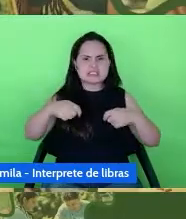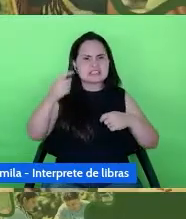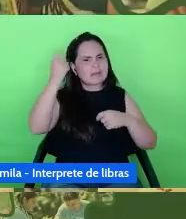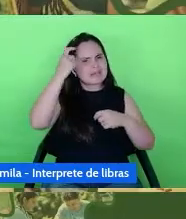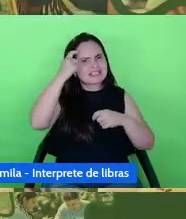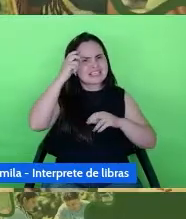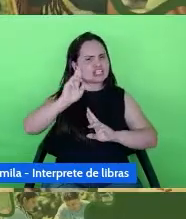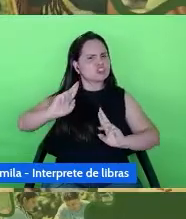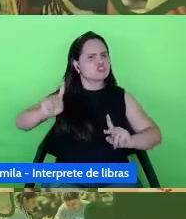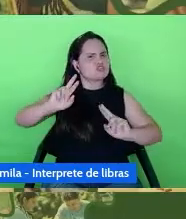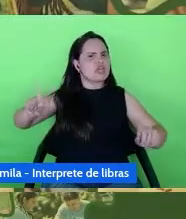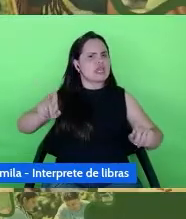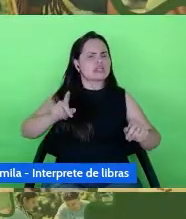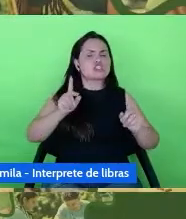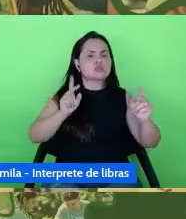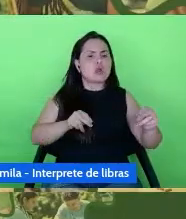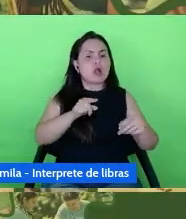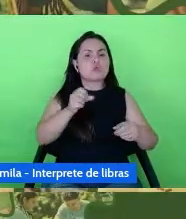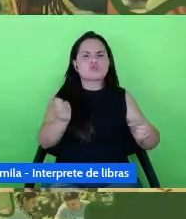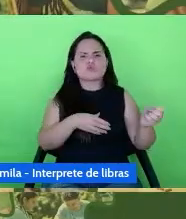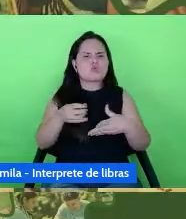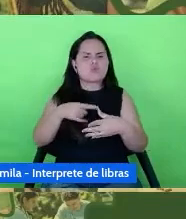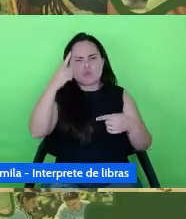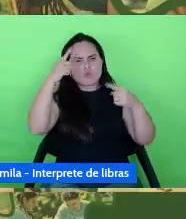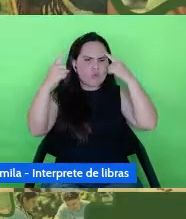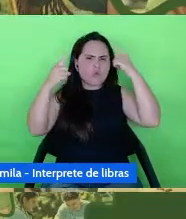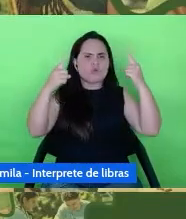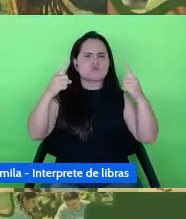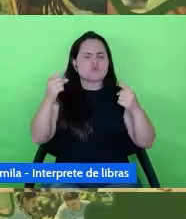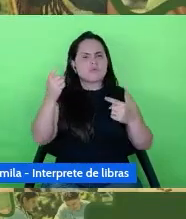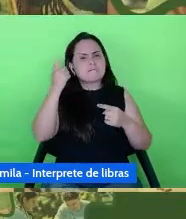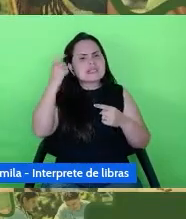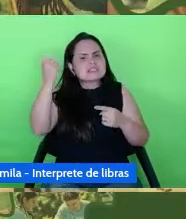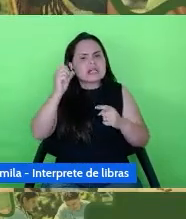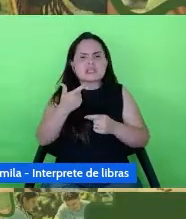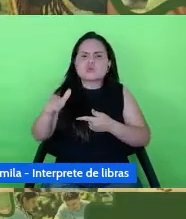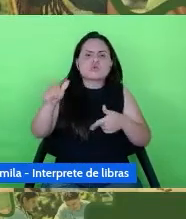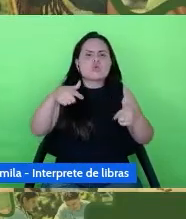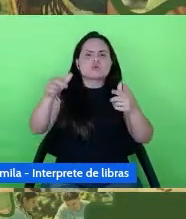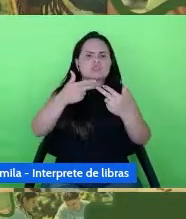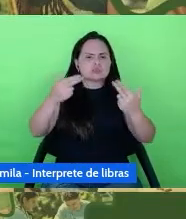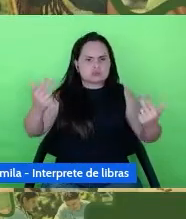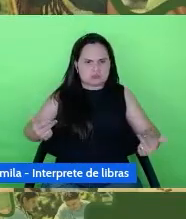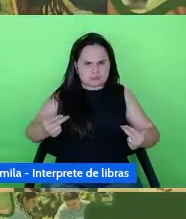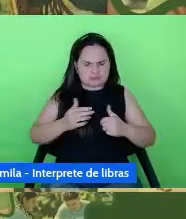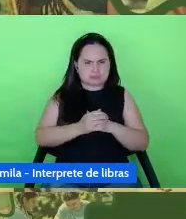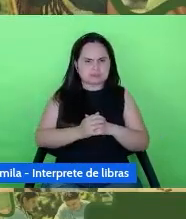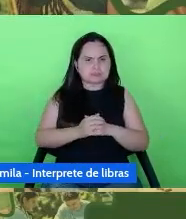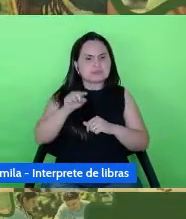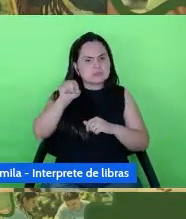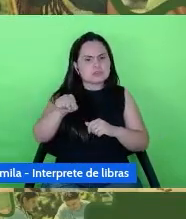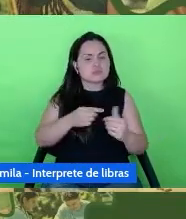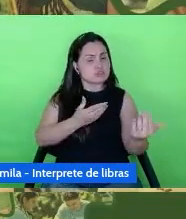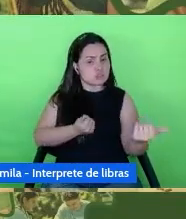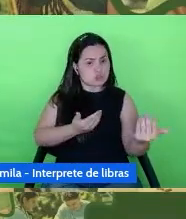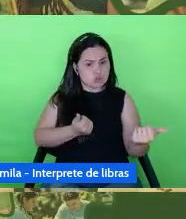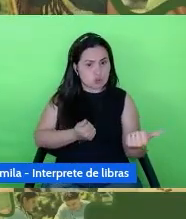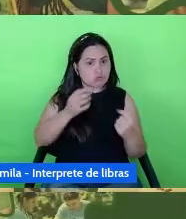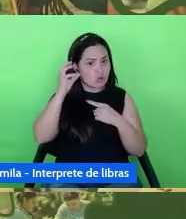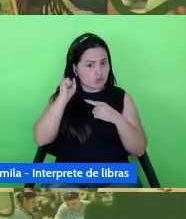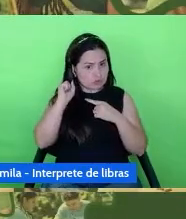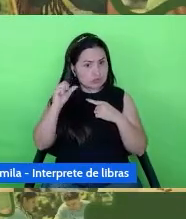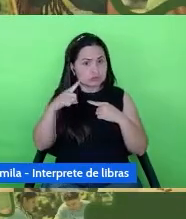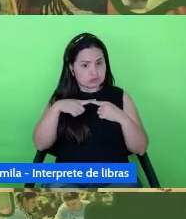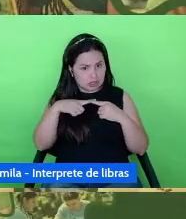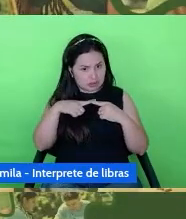como o Oswaldo disse, pensar em inovação, pensar em outros paradigmas, ok? Você que é jovem, está nos ouvindo,